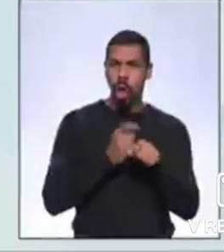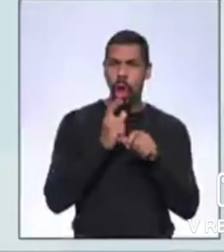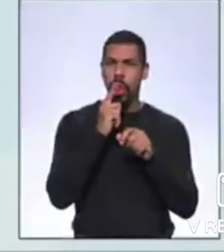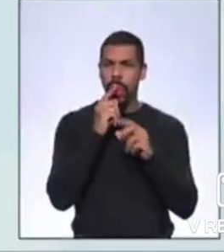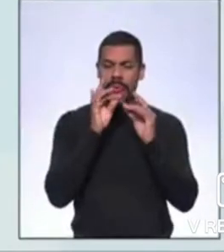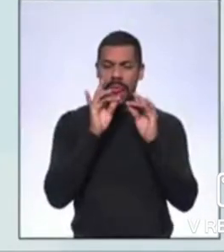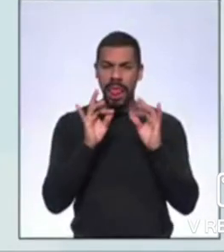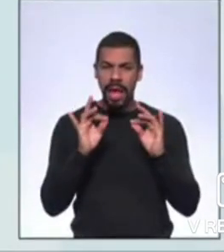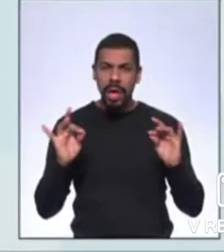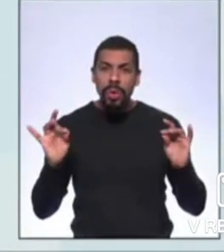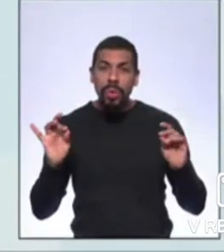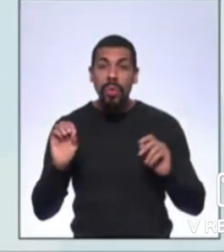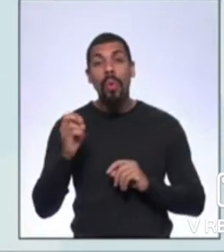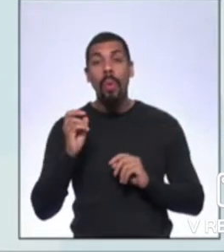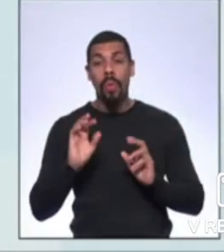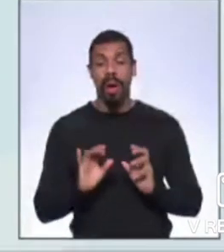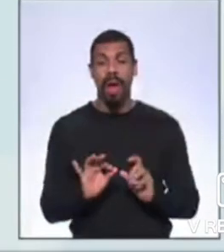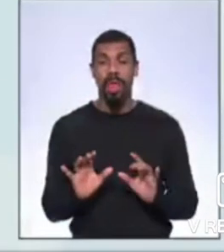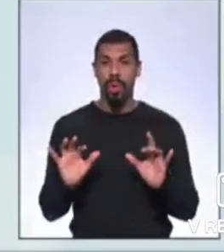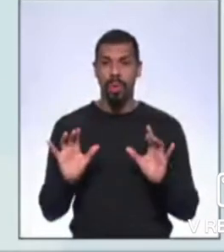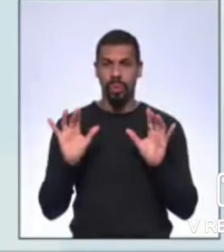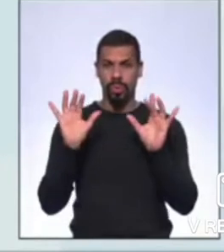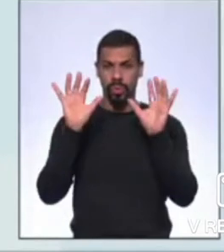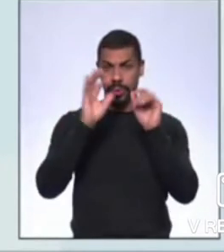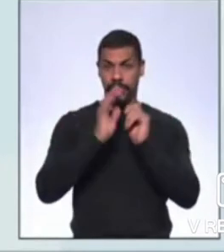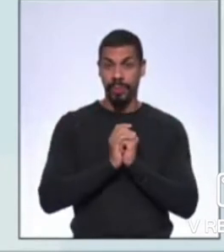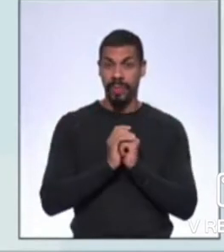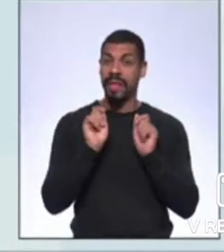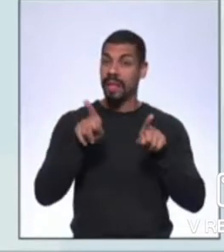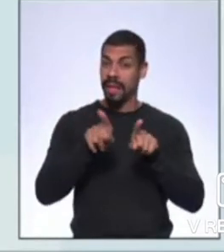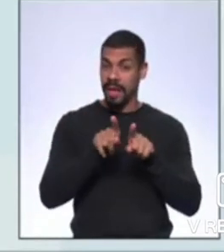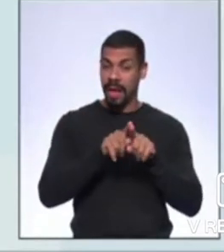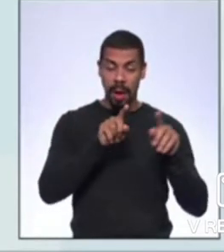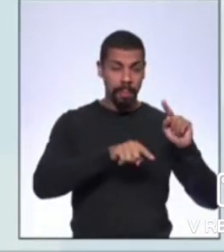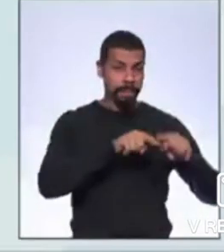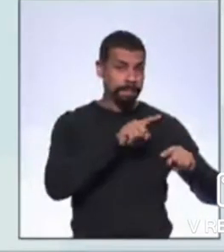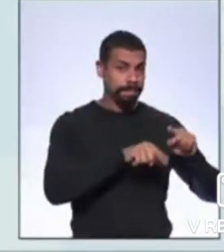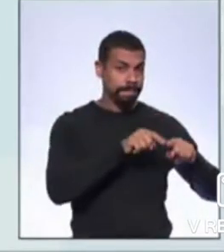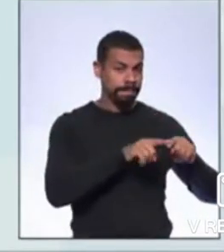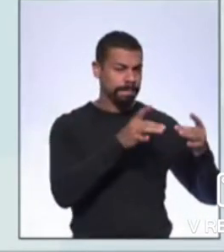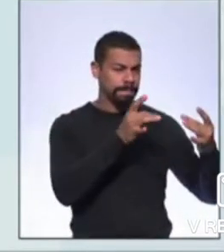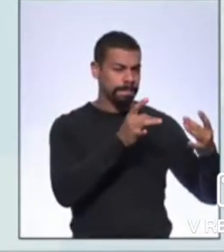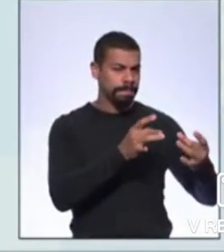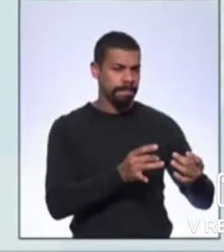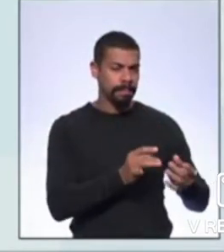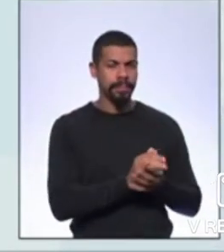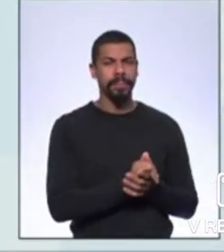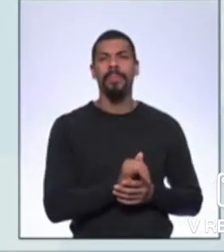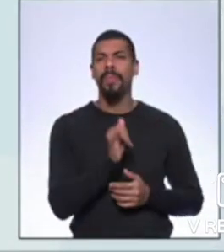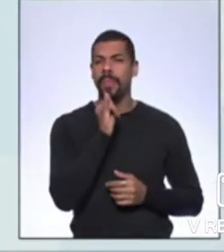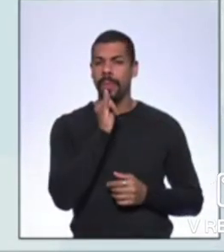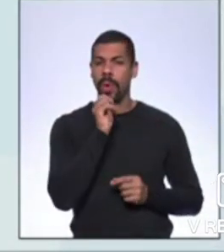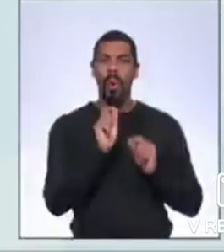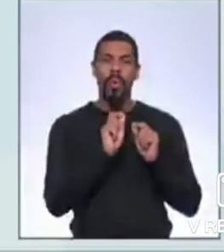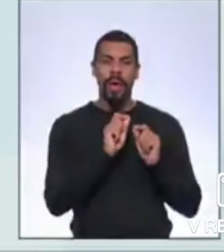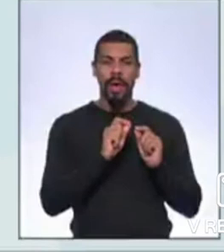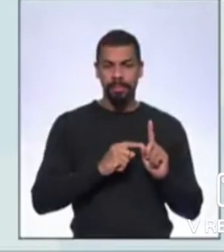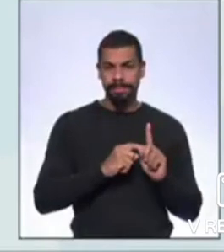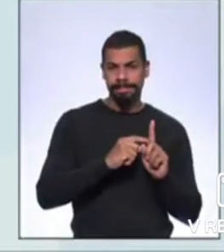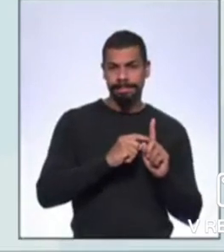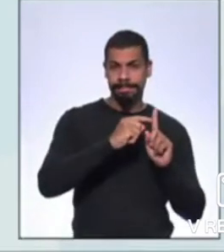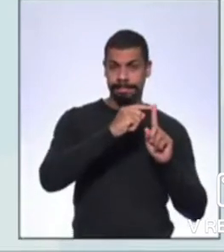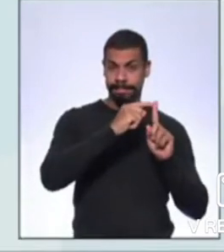ou gasoso. Nós temos as propriedades específicas da matéria, que nós trabalhamos na aula passada, foi ponto de ebulição, que